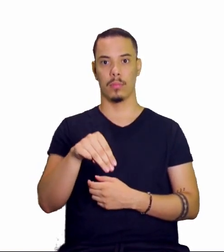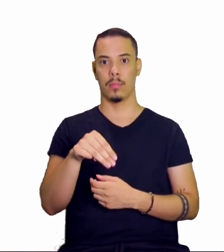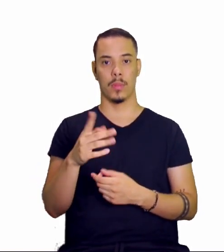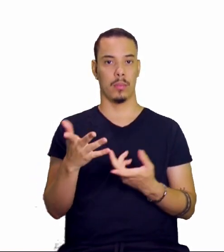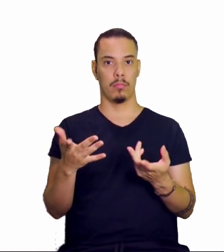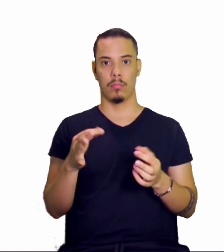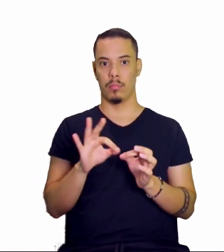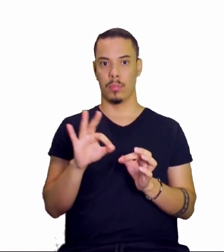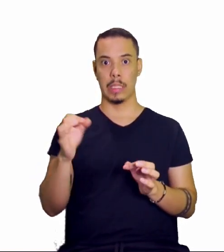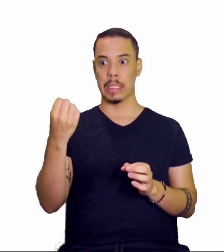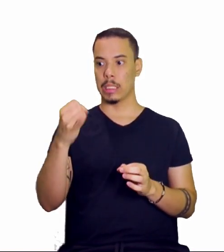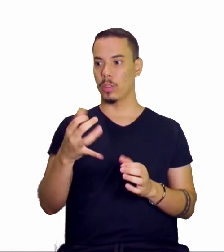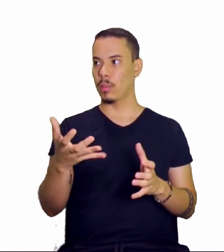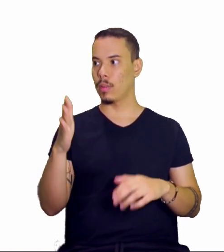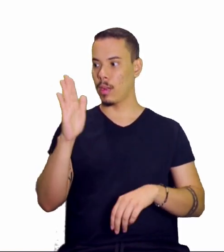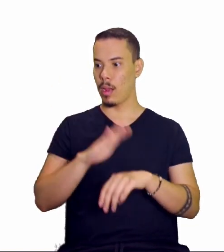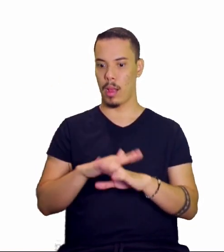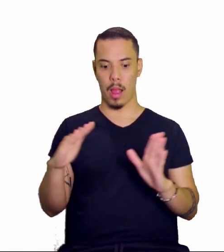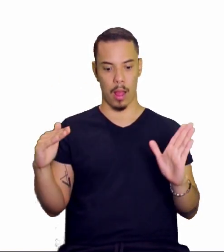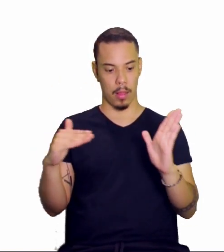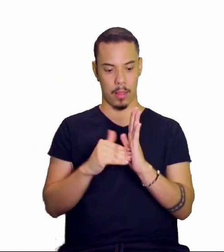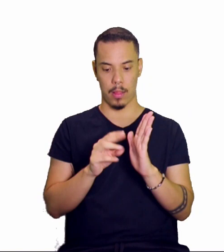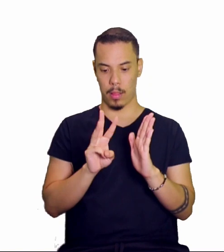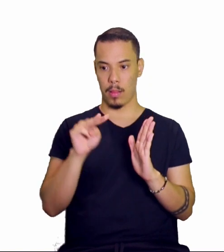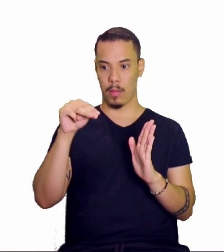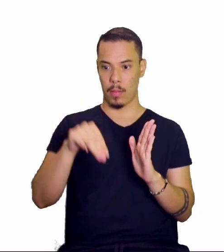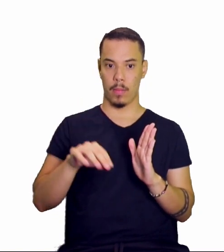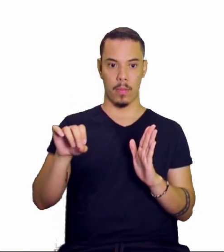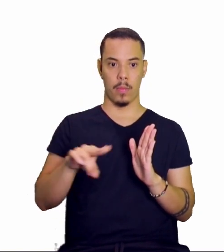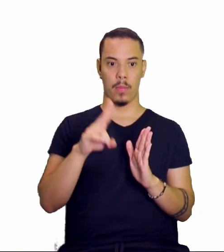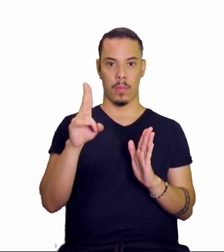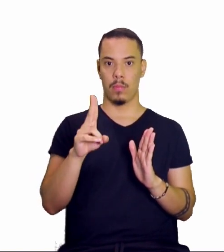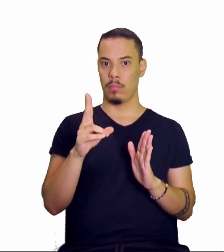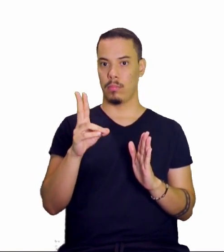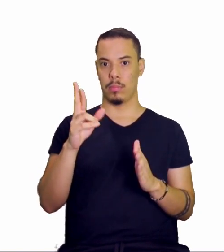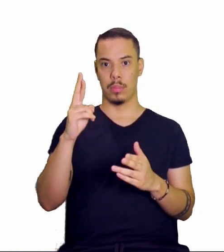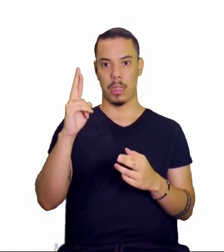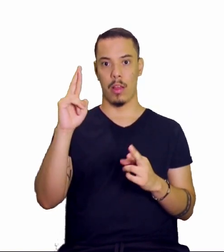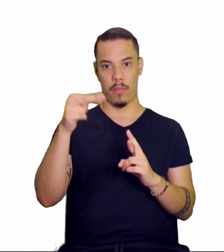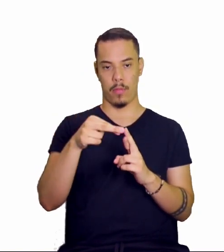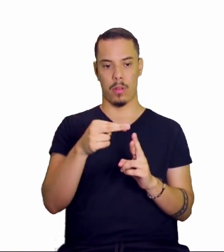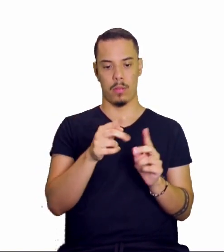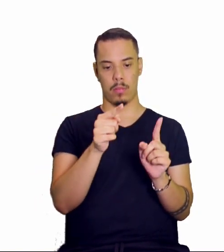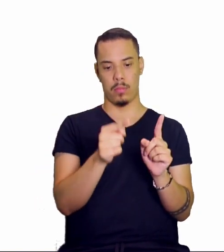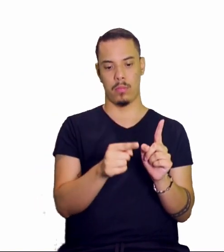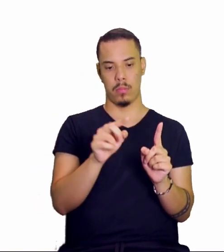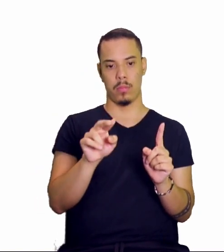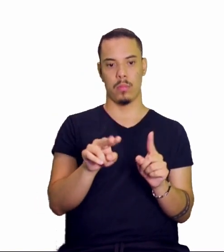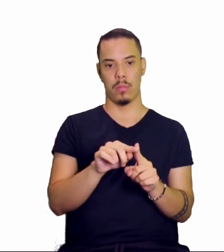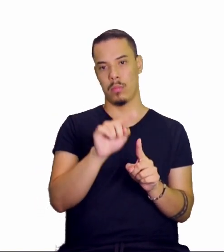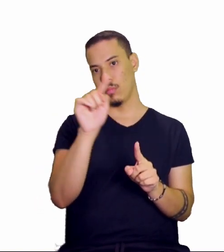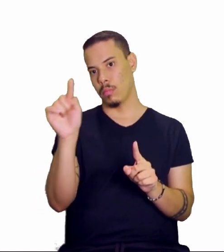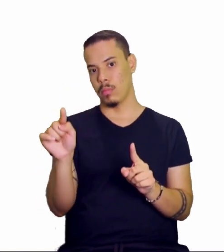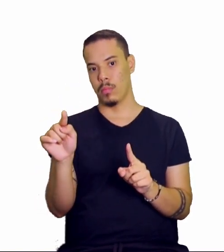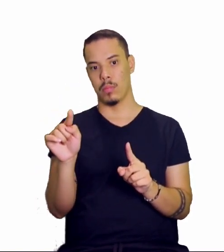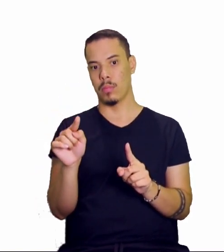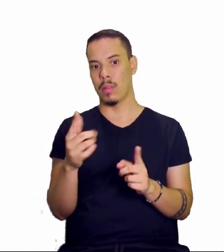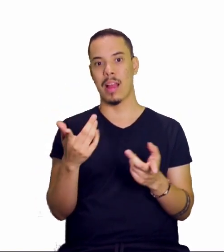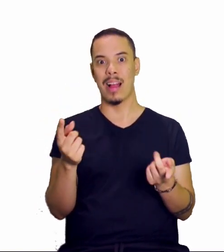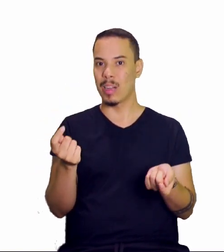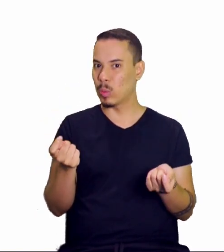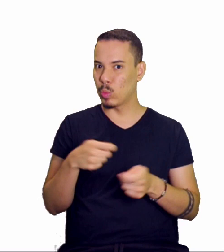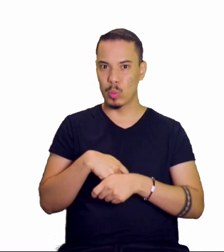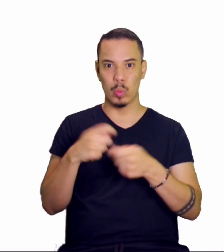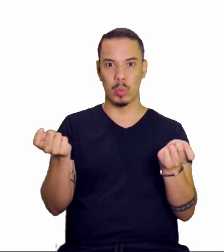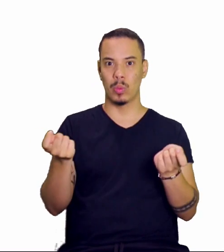Então, se eu quiser medir coisa aí até 3 metros, ou se eu marcar uma referência, se for um pouco maior, eu posso utilizar isso daí. Mas de quilômetro já fica meio doído.